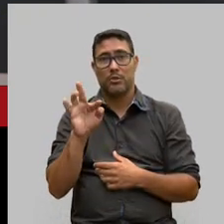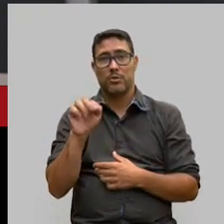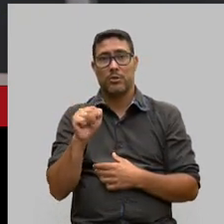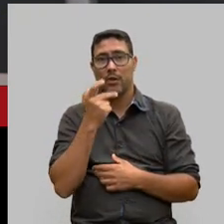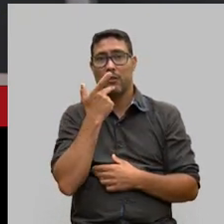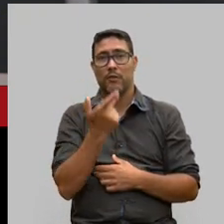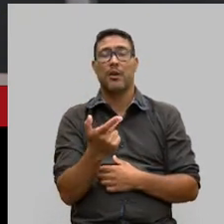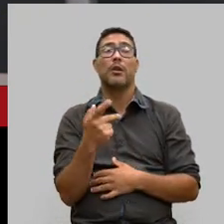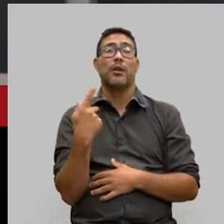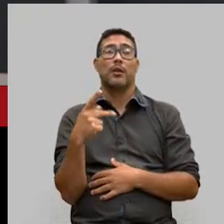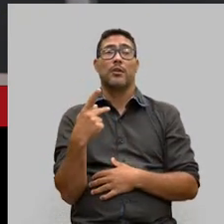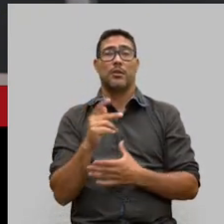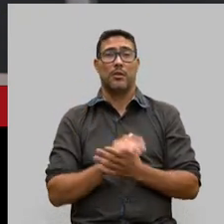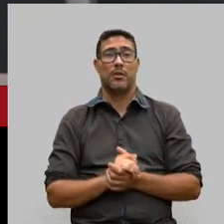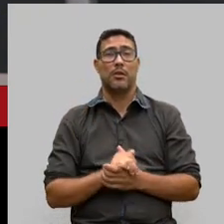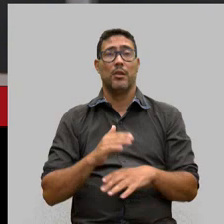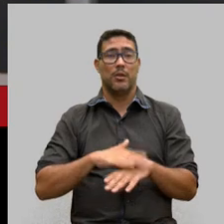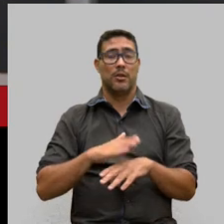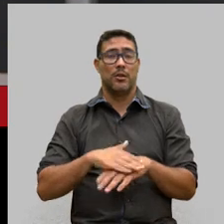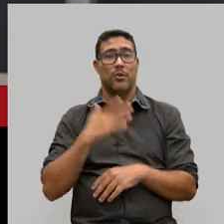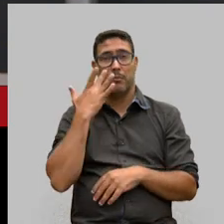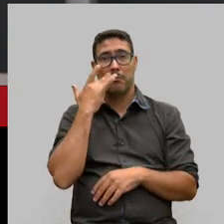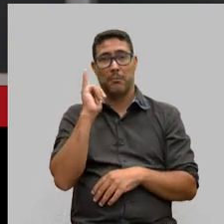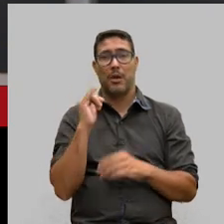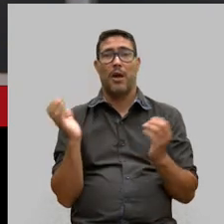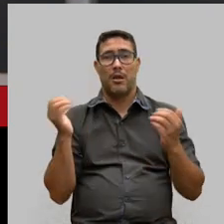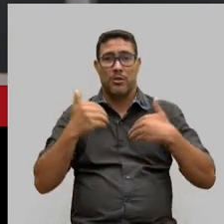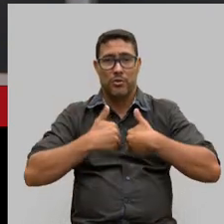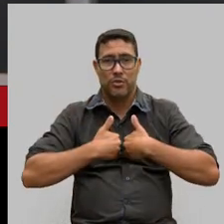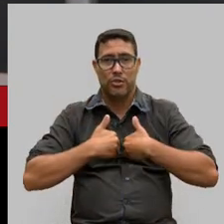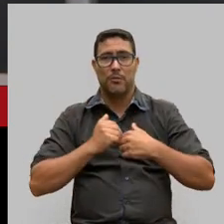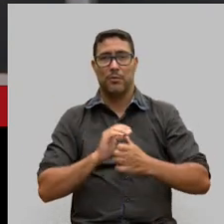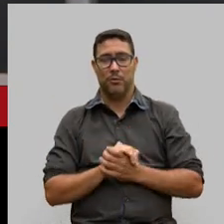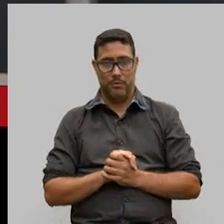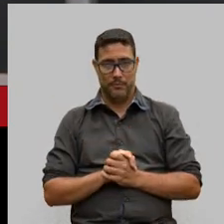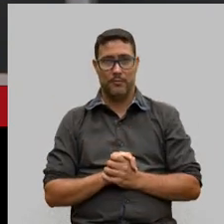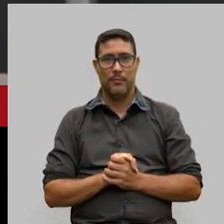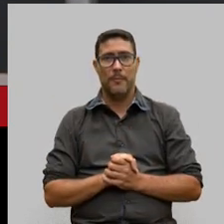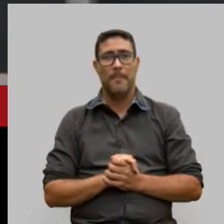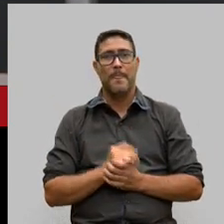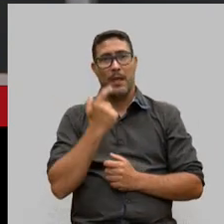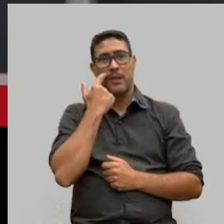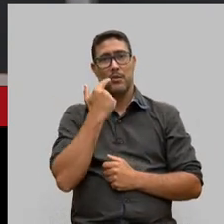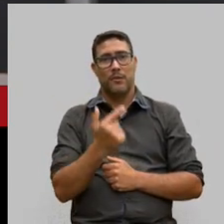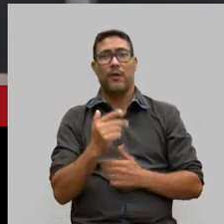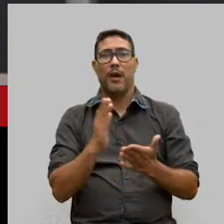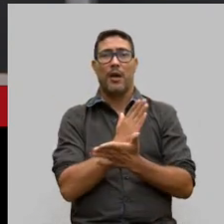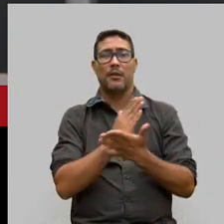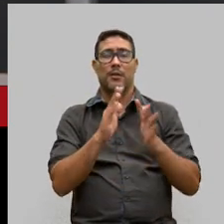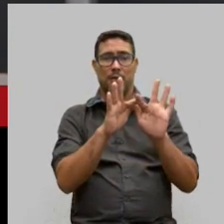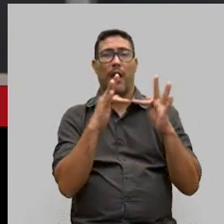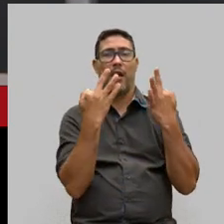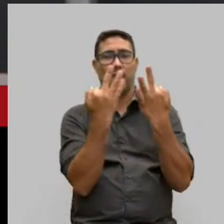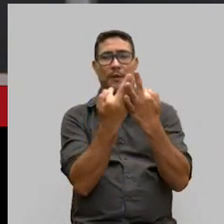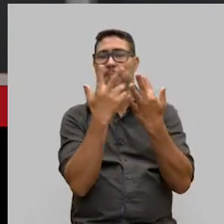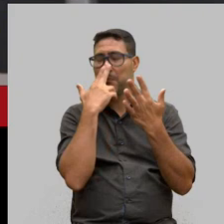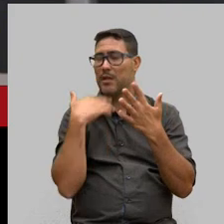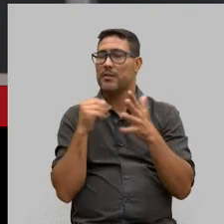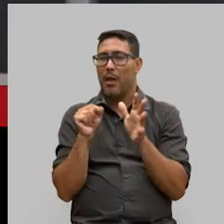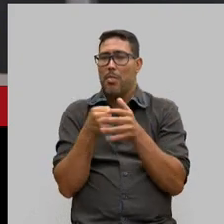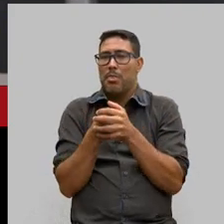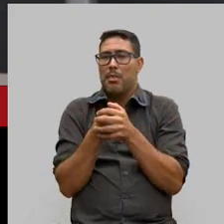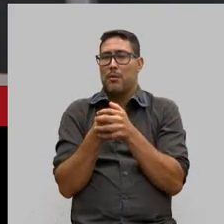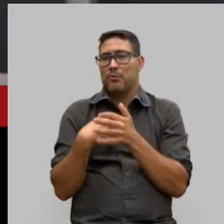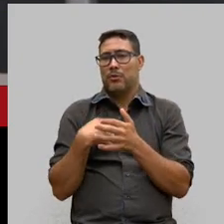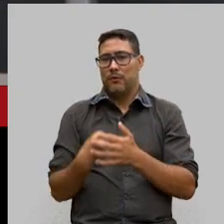eh eu como pai atípico eh a gente vê às vezes as famílias escondendo os seus filhos no